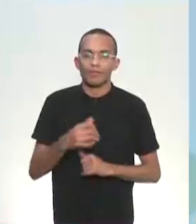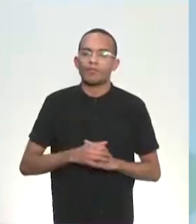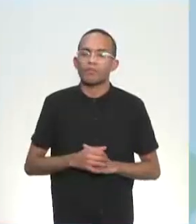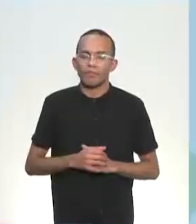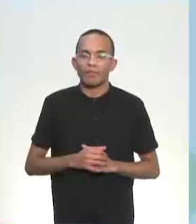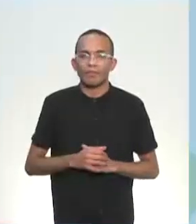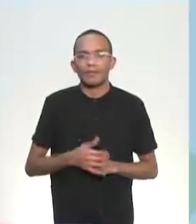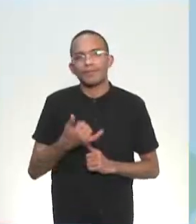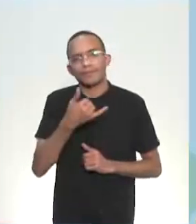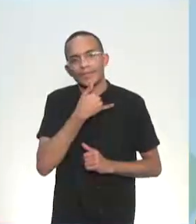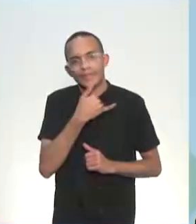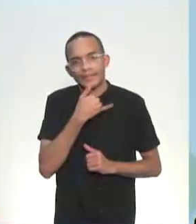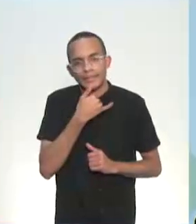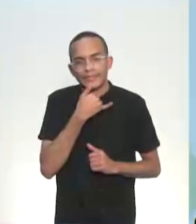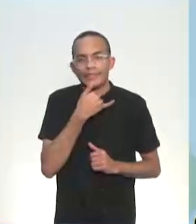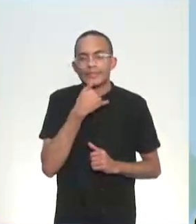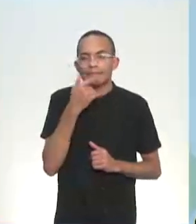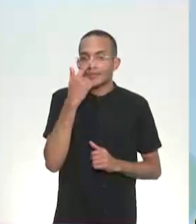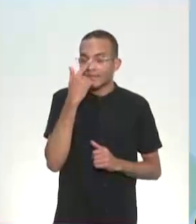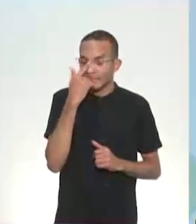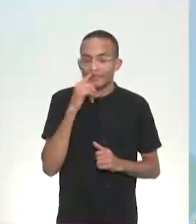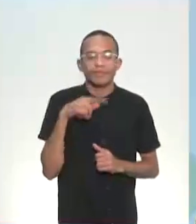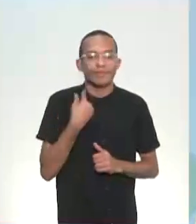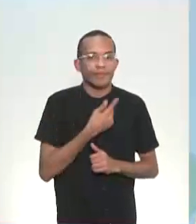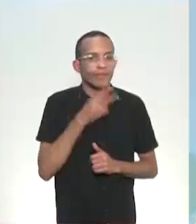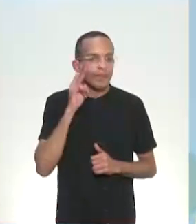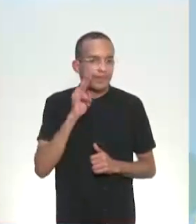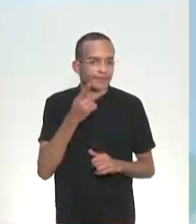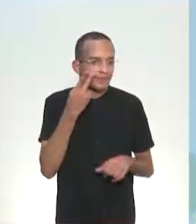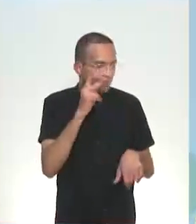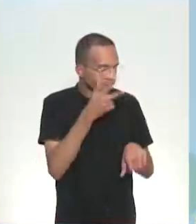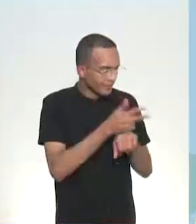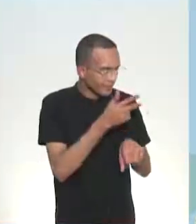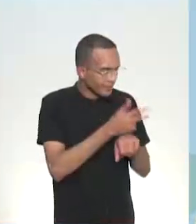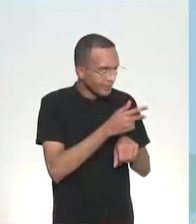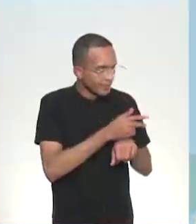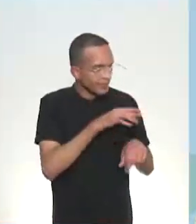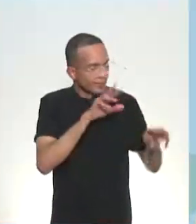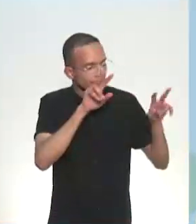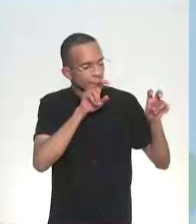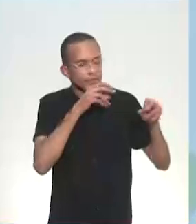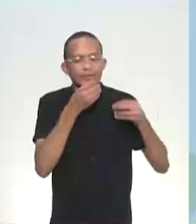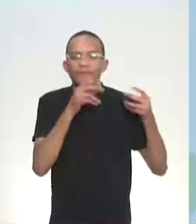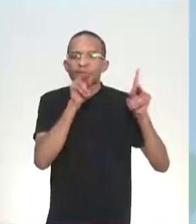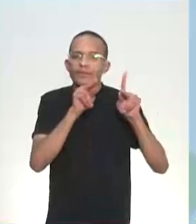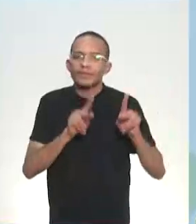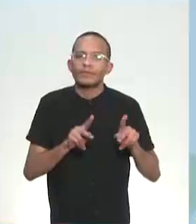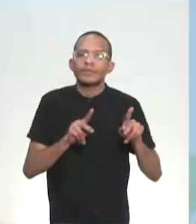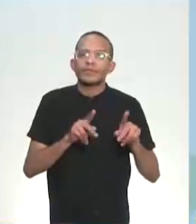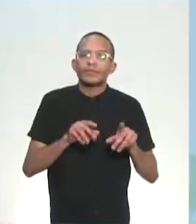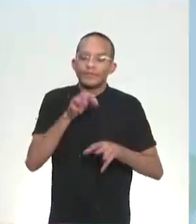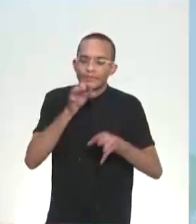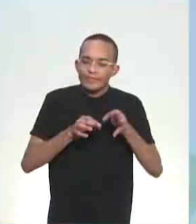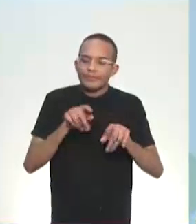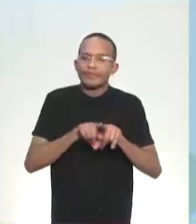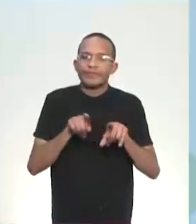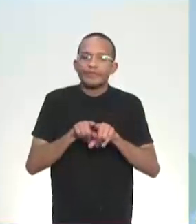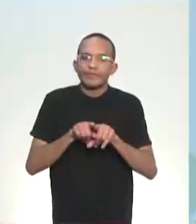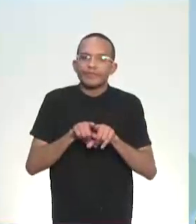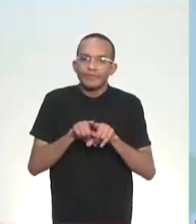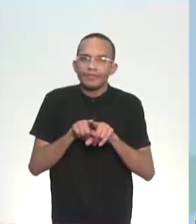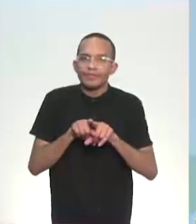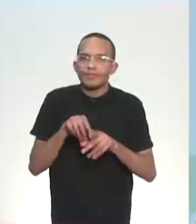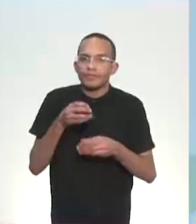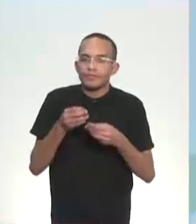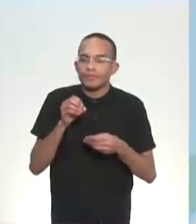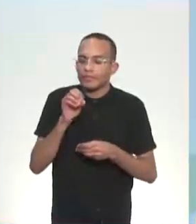aí, né? Infelizmente, né, quando vemos esse vídeo aí, né, a respeito aí da paz, justiça aí, na questão